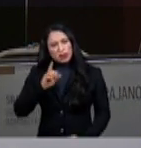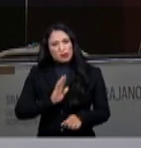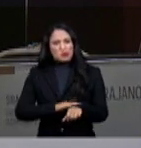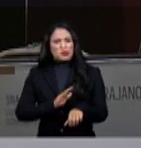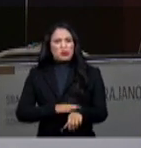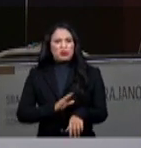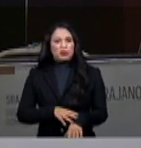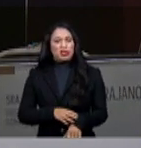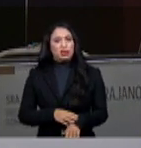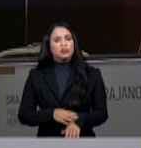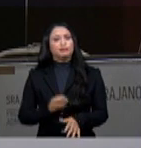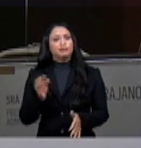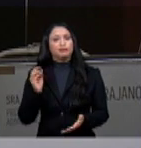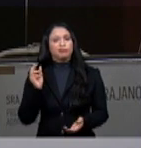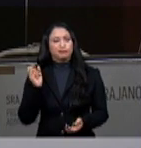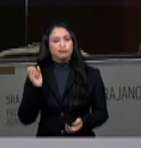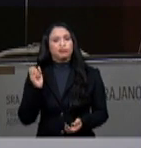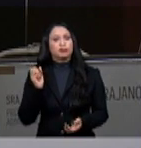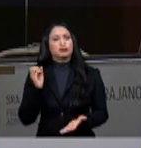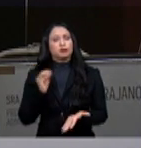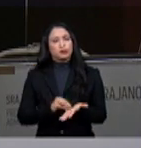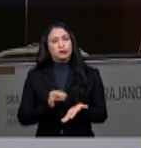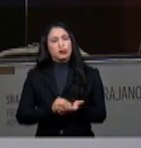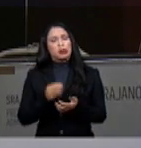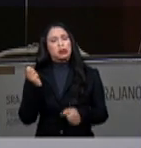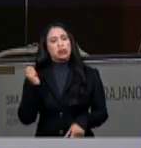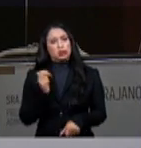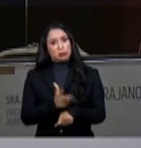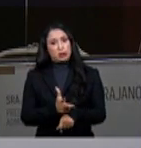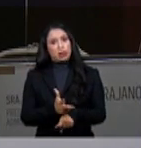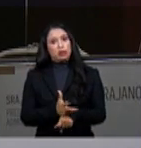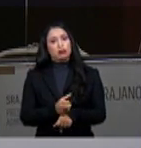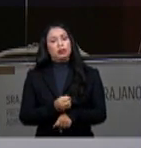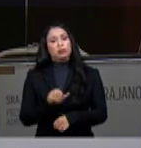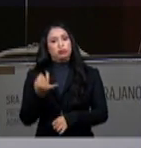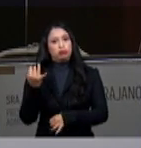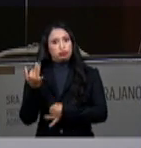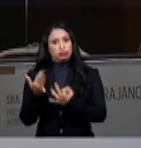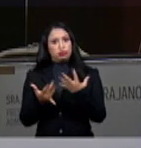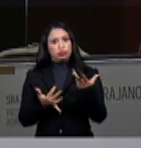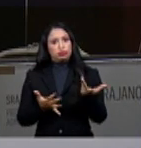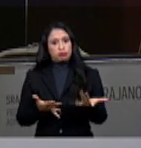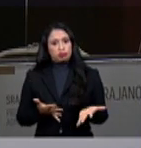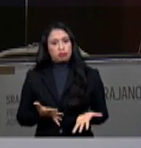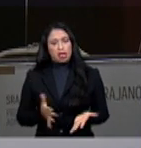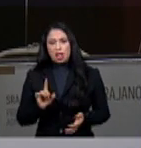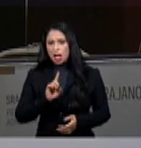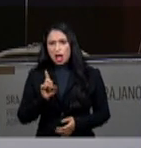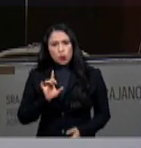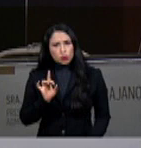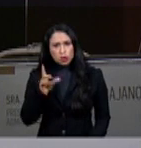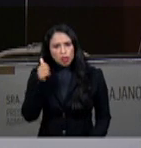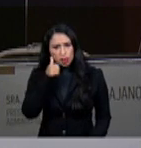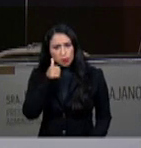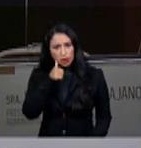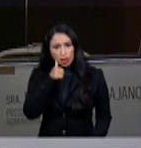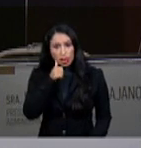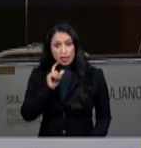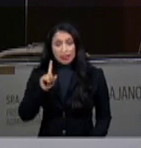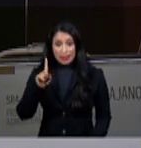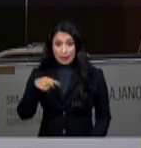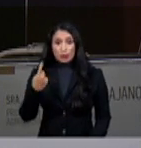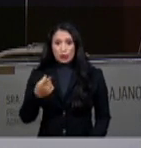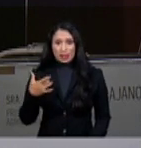vivendo um momento de muito desemprego que não é só da mulher e para mim é depois da Saúde o que mais tira a gente da